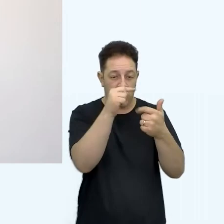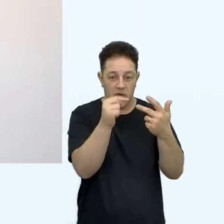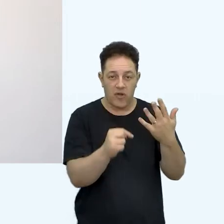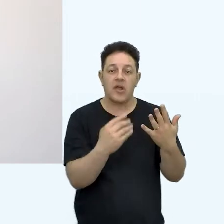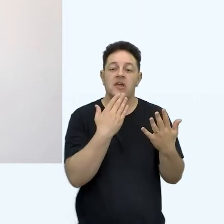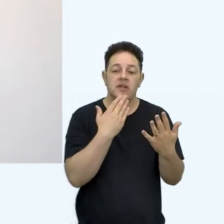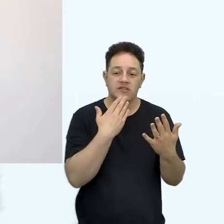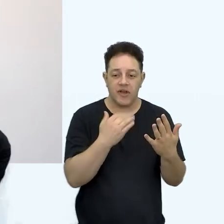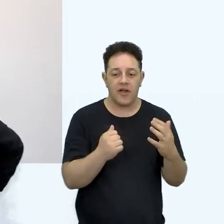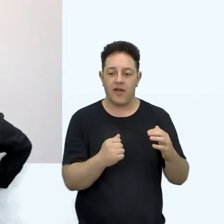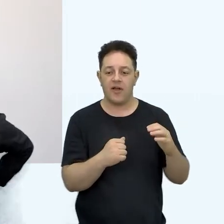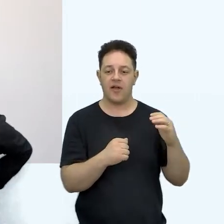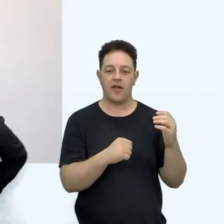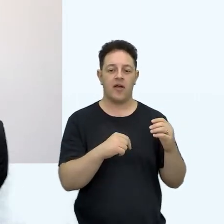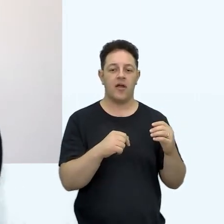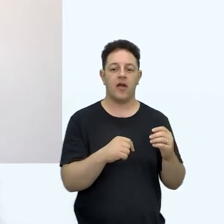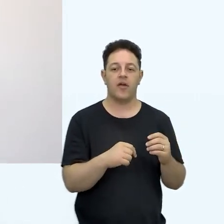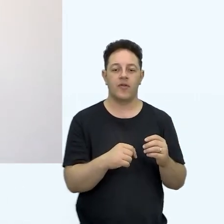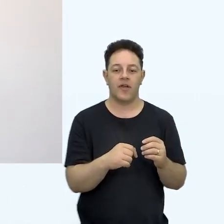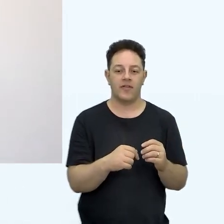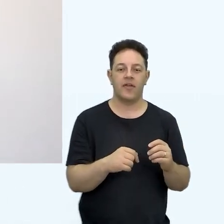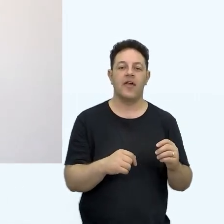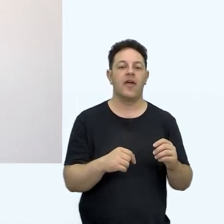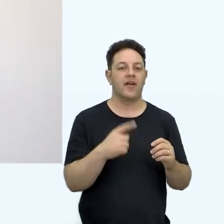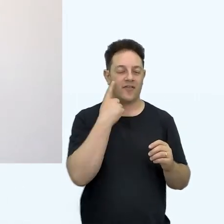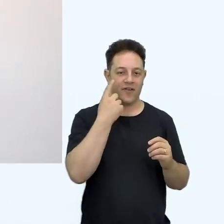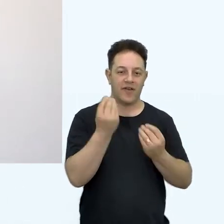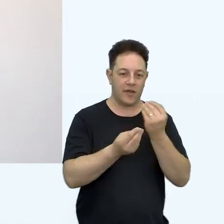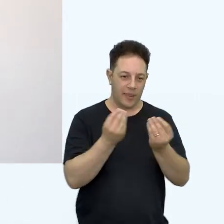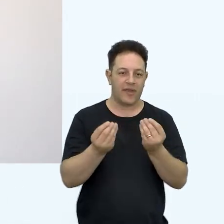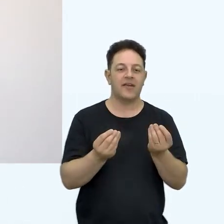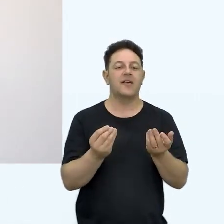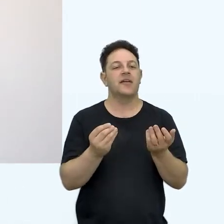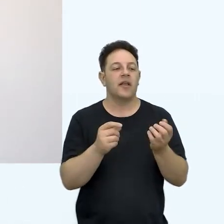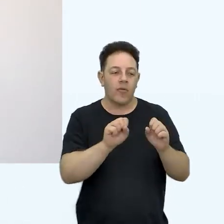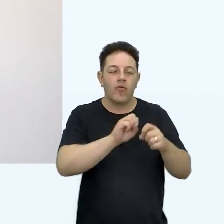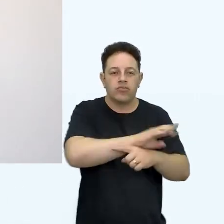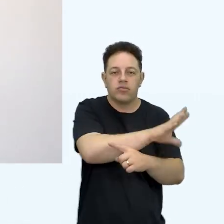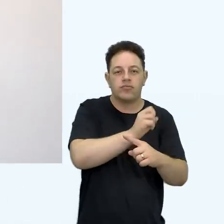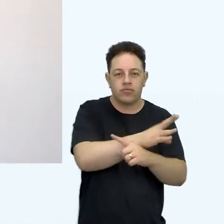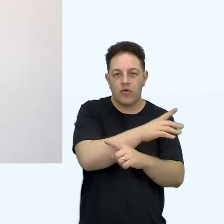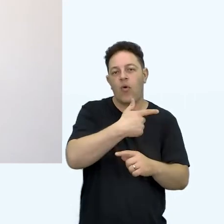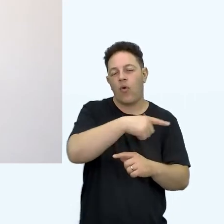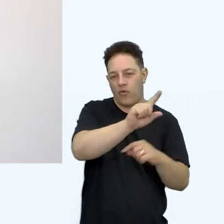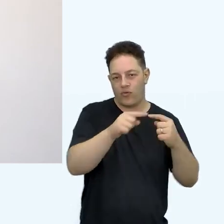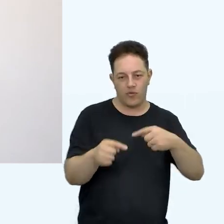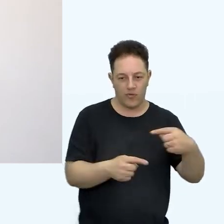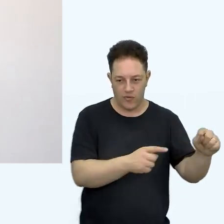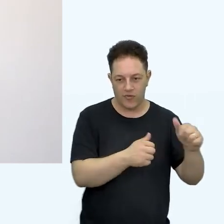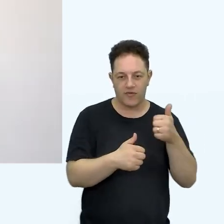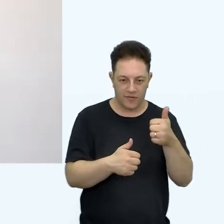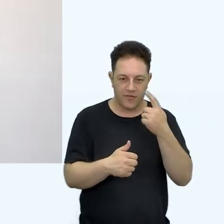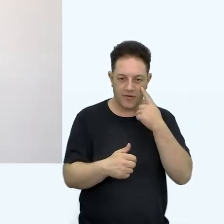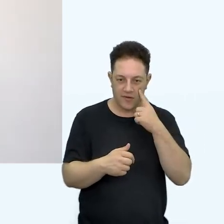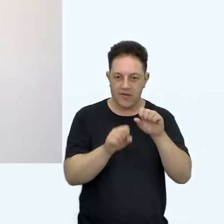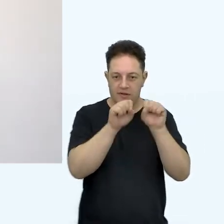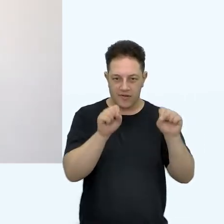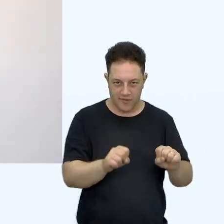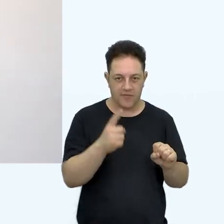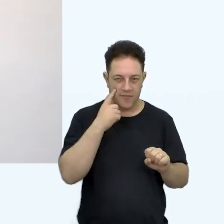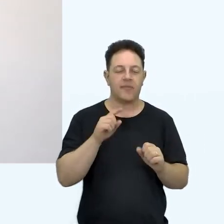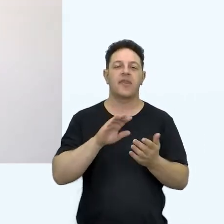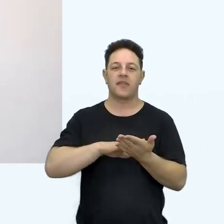ou eletrônico que venha apresentar defeito e com isso ele escoa a corrente para uma parte de algum sistema de